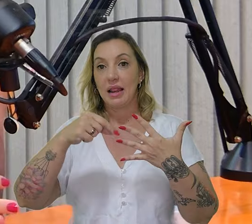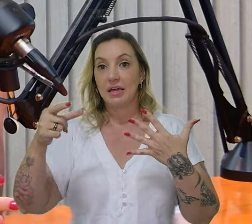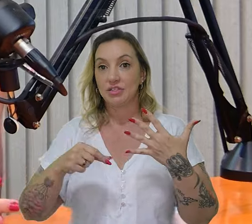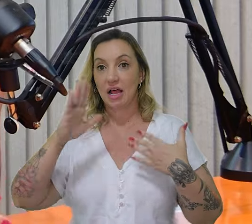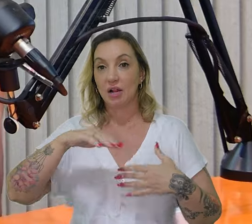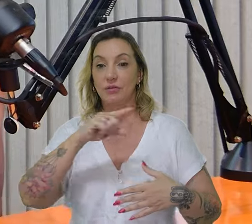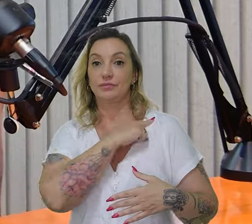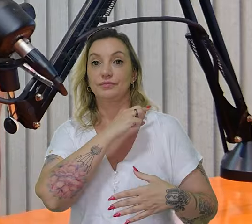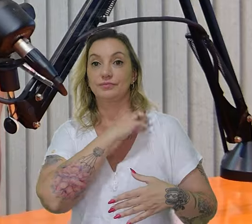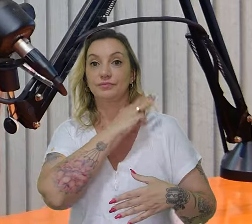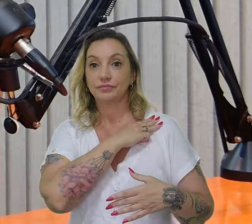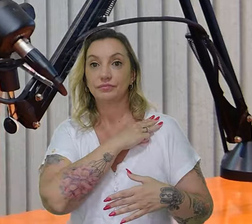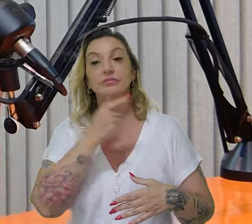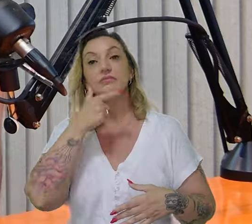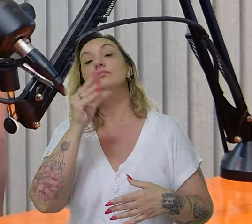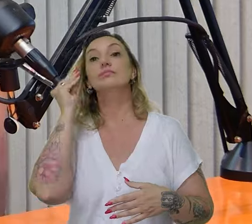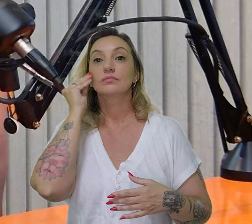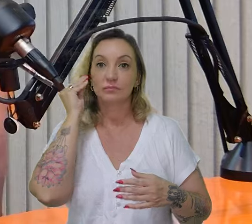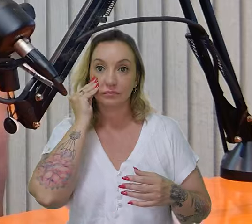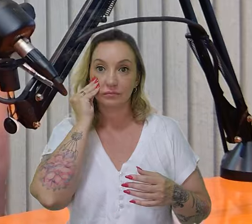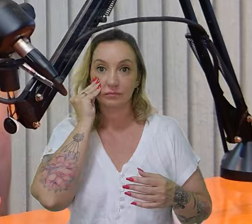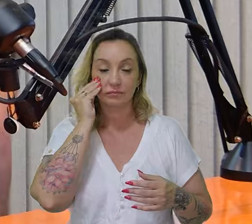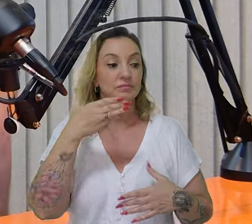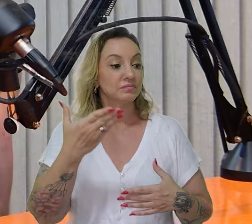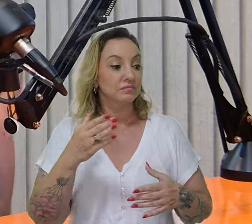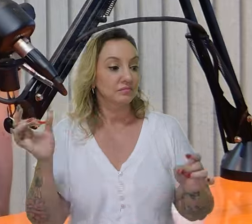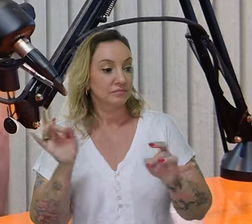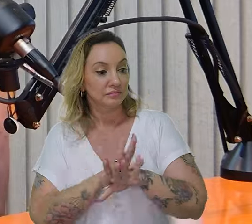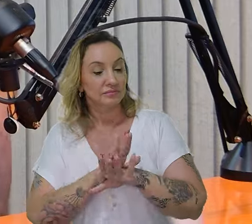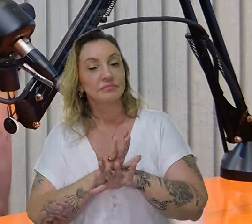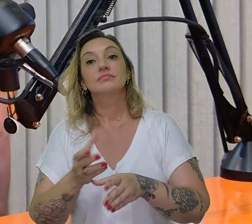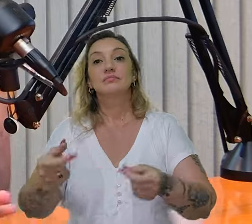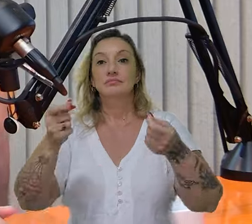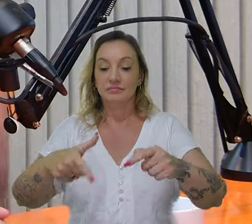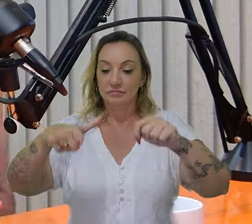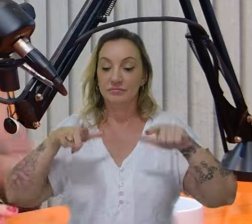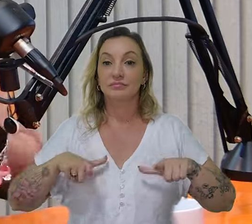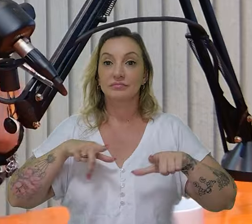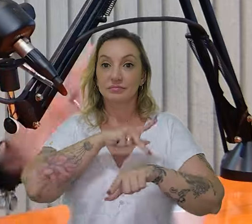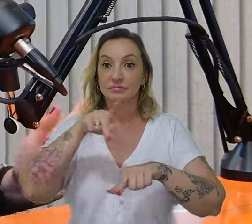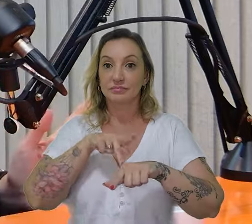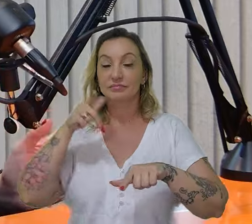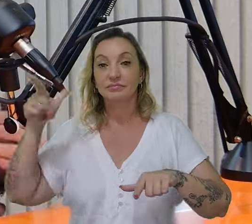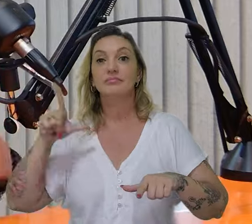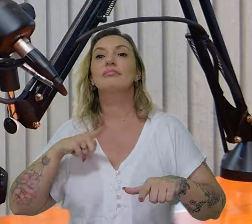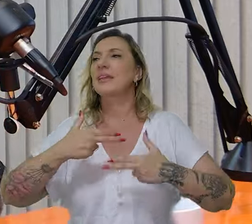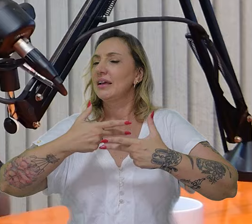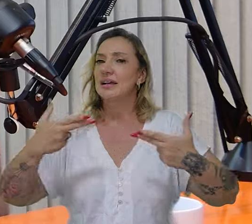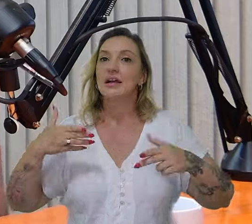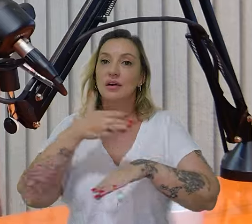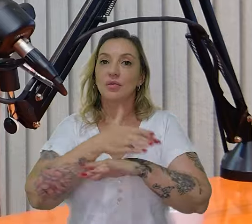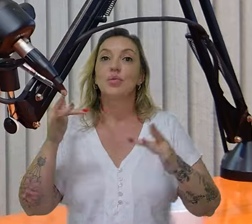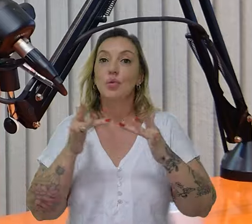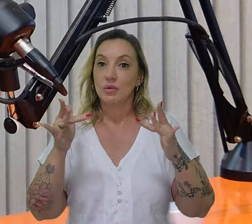alunos do ensino médio para eles poderem experimentar E aí quem termina a eletiva recebe certificação internacional então assim tem um monte de coisa é só entrar em